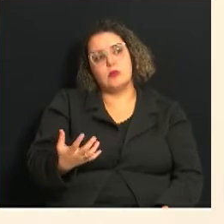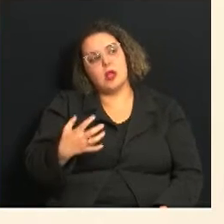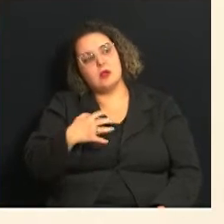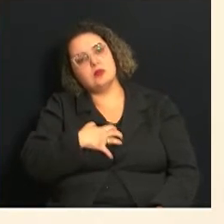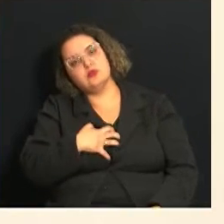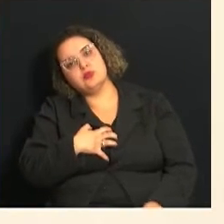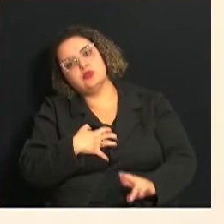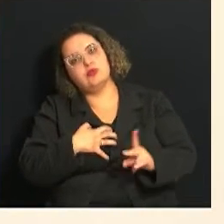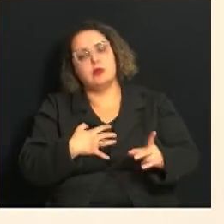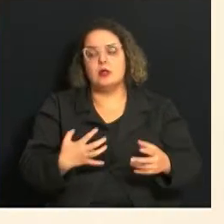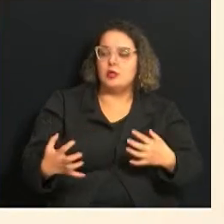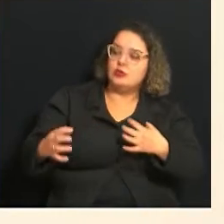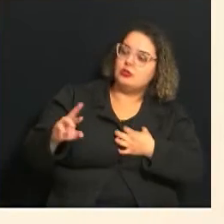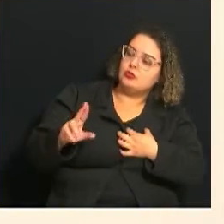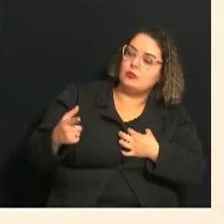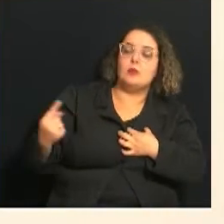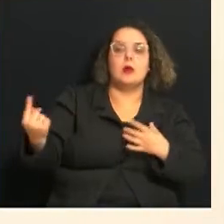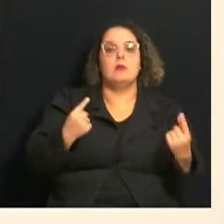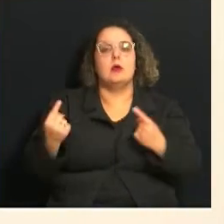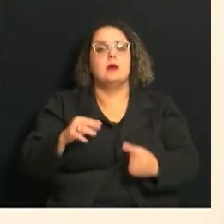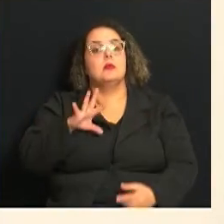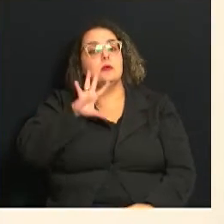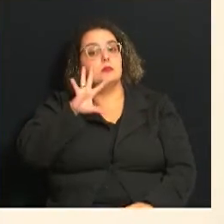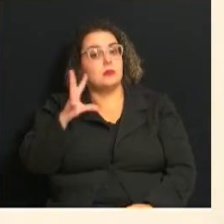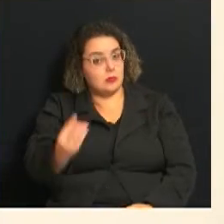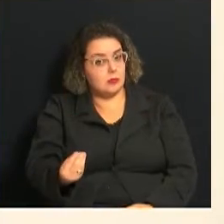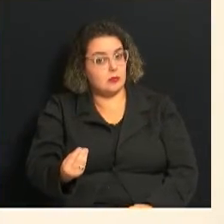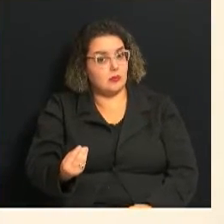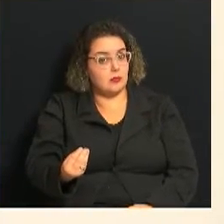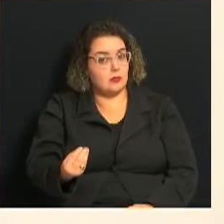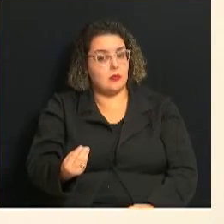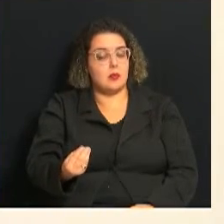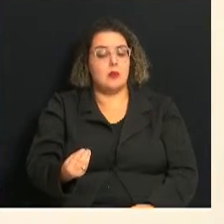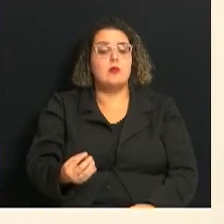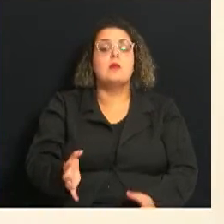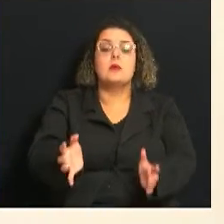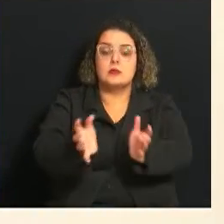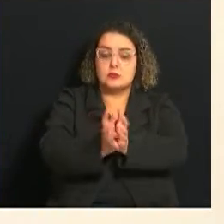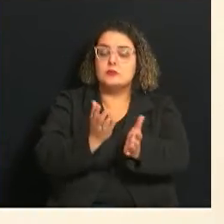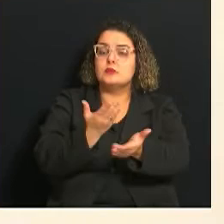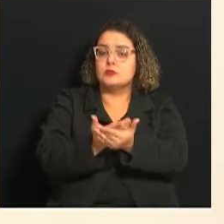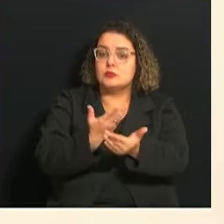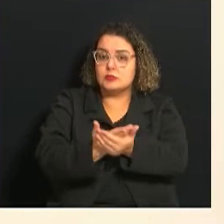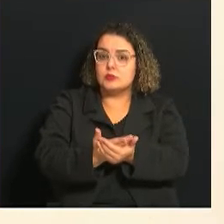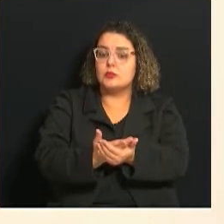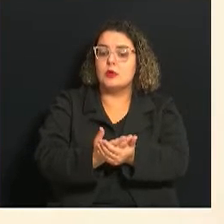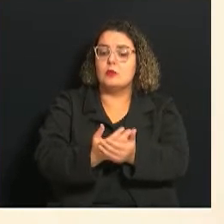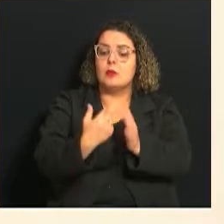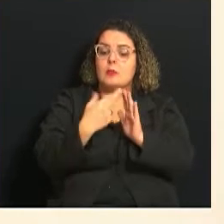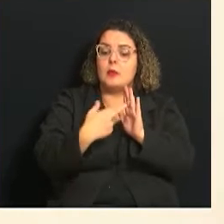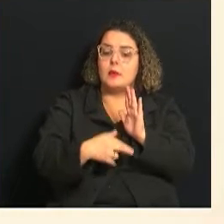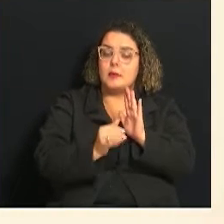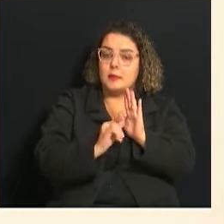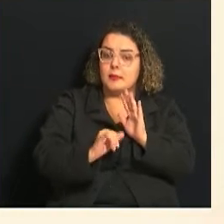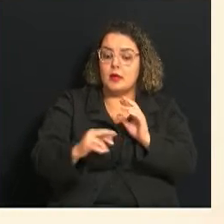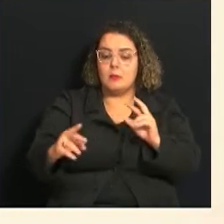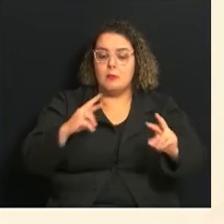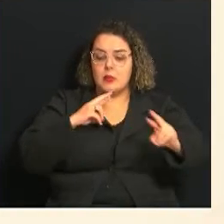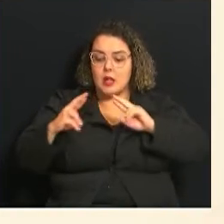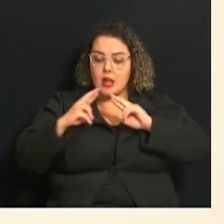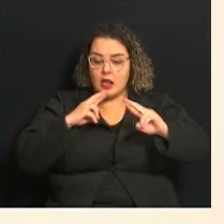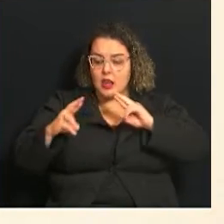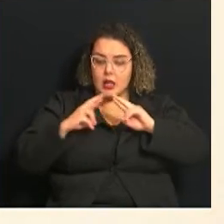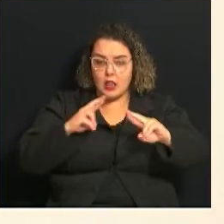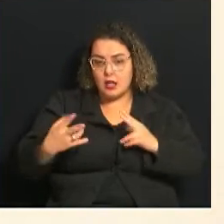outros, porém chegamos à conclusão de que vai ser feita essa comissão de estudo, vai ser montado um relatório das reclamações que estão